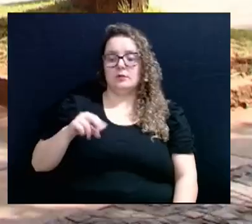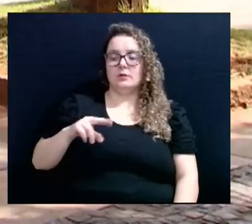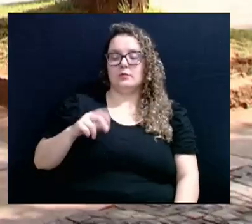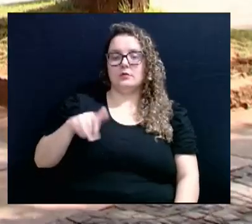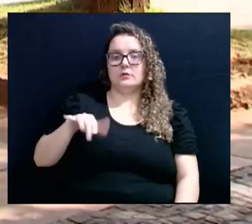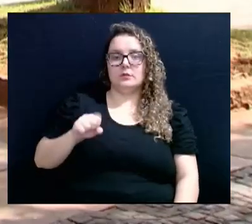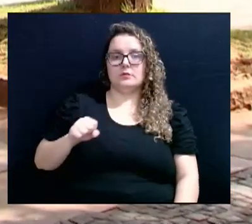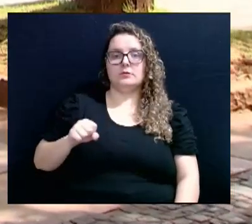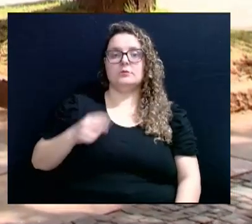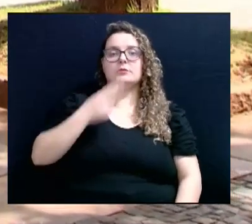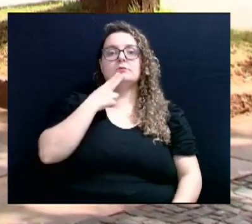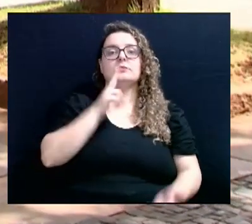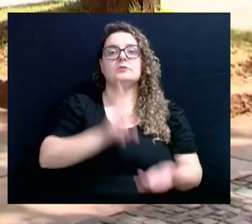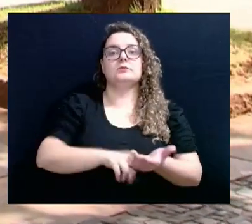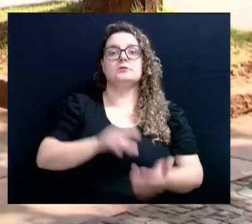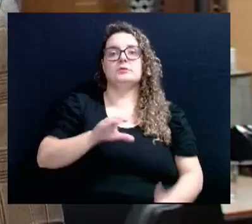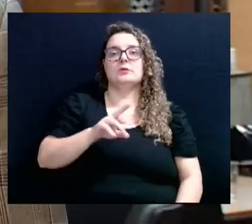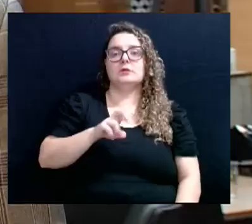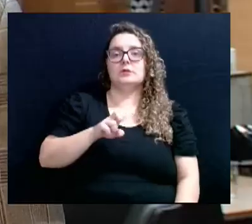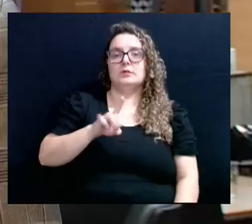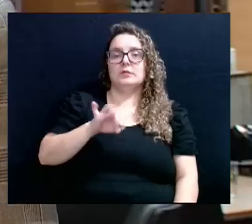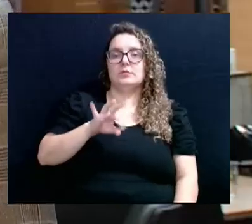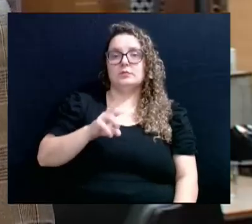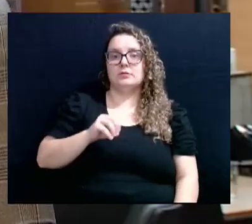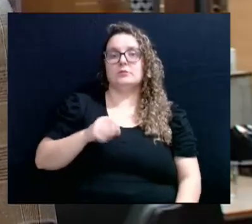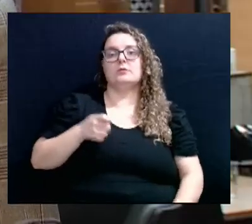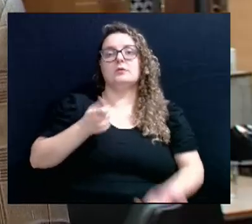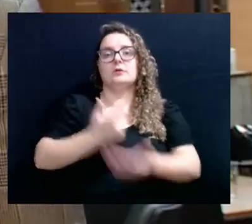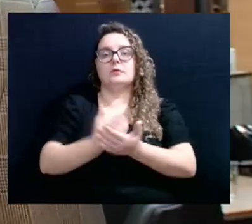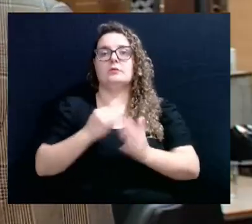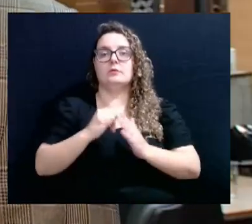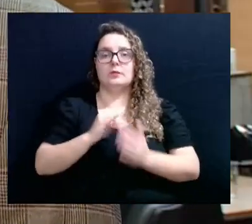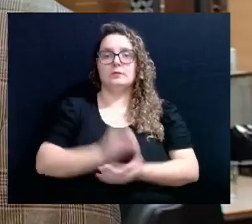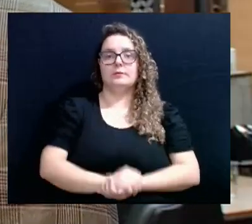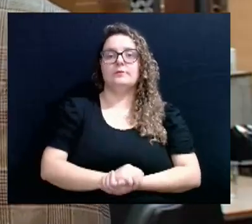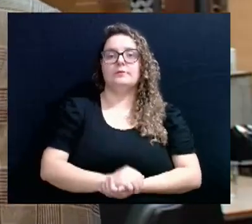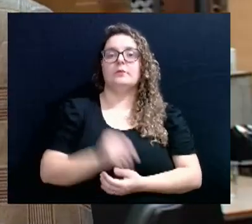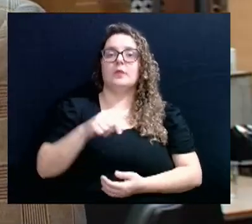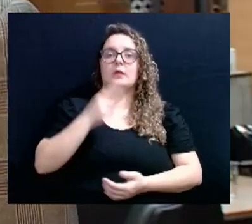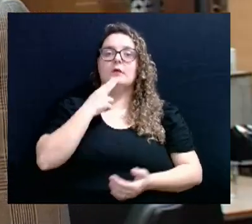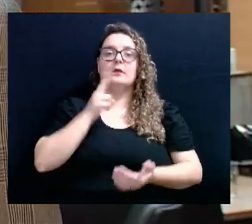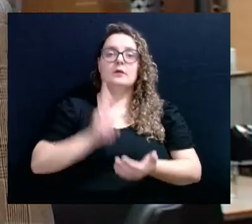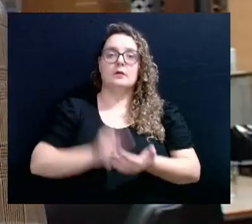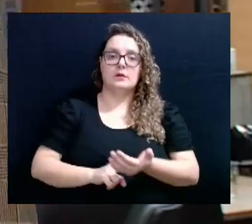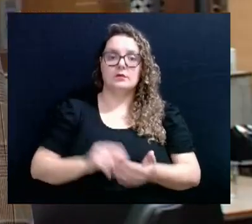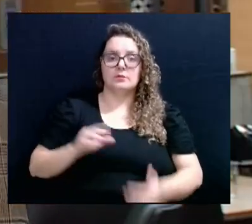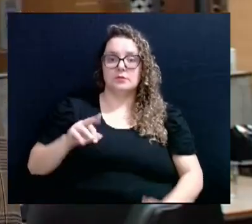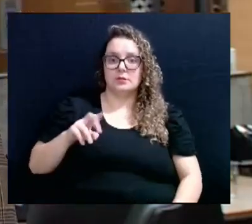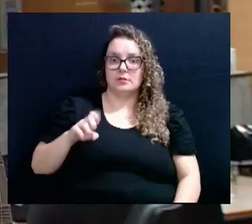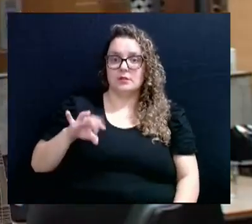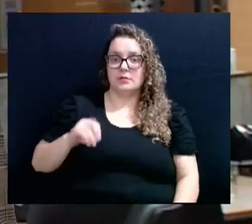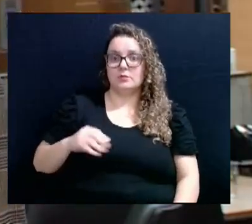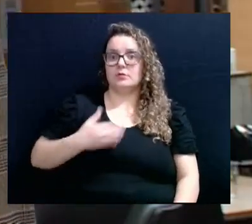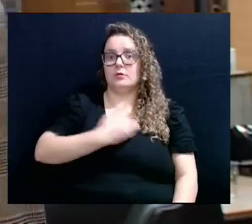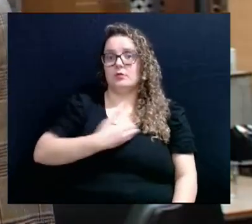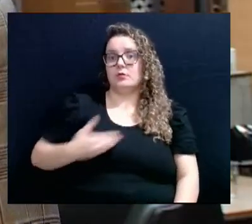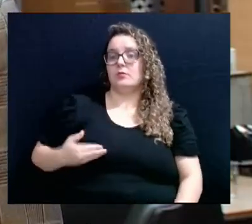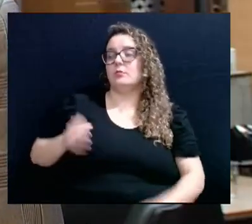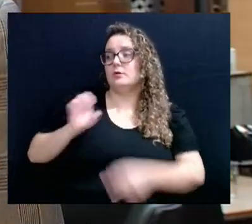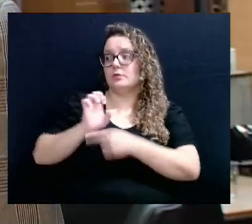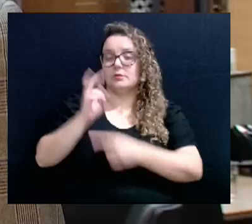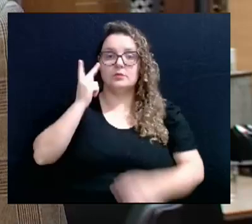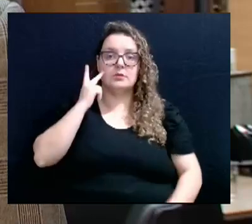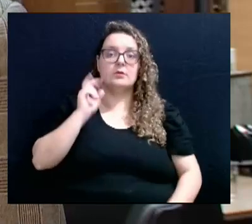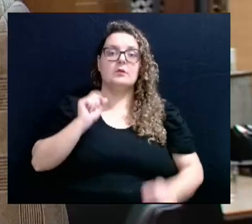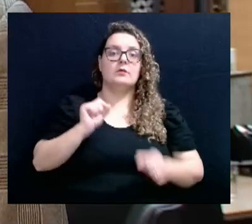crédito para a aquisição do imóvel. Essa carta de crédito, o governo do estado de São Paulo fez já para a Polícia Militar e